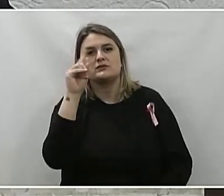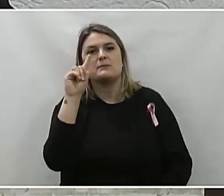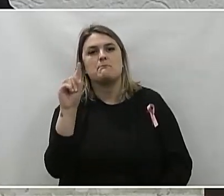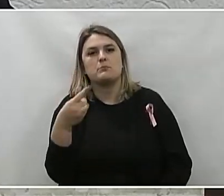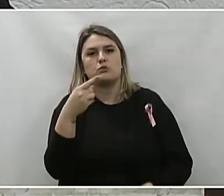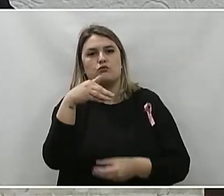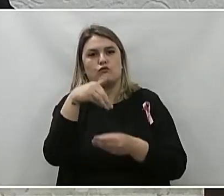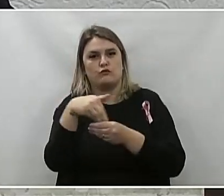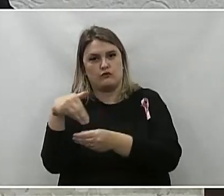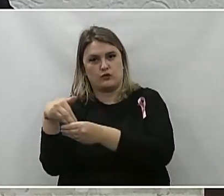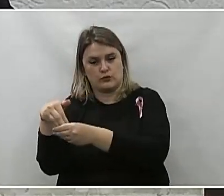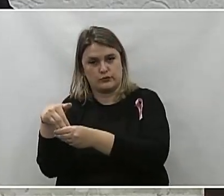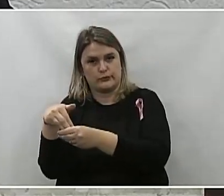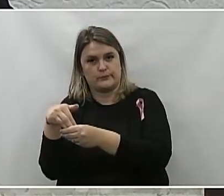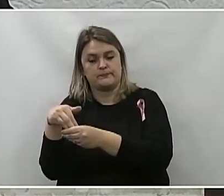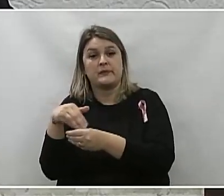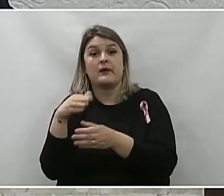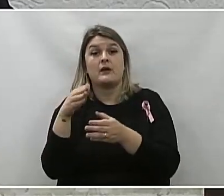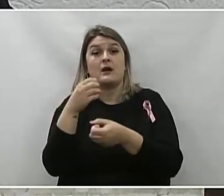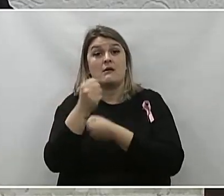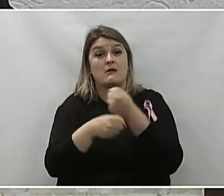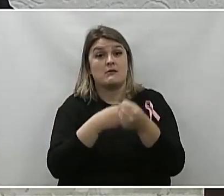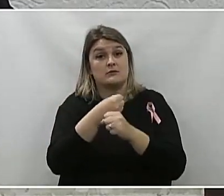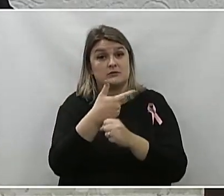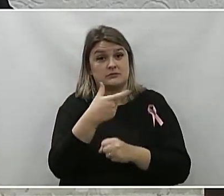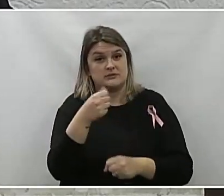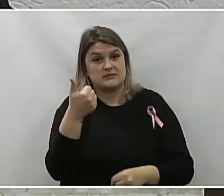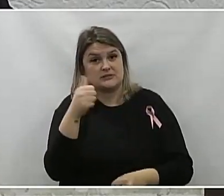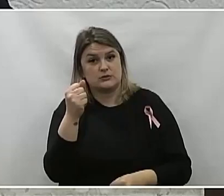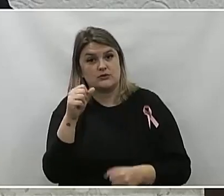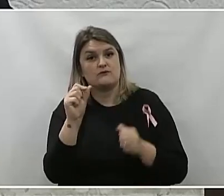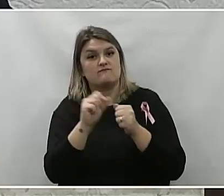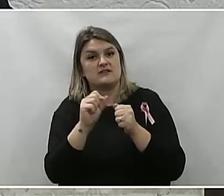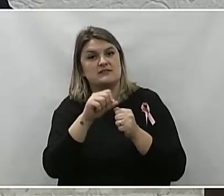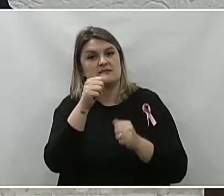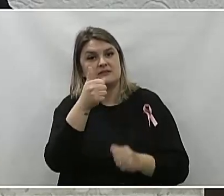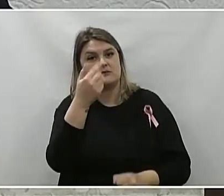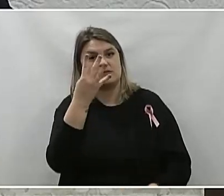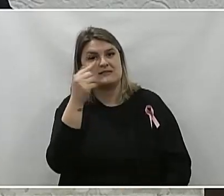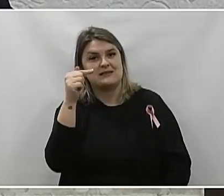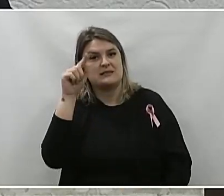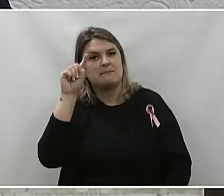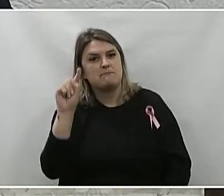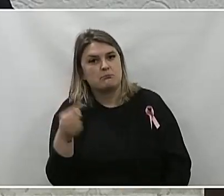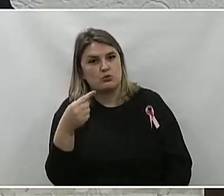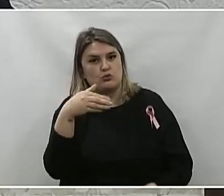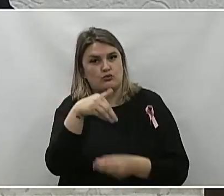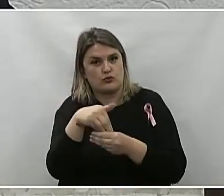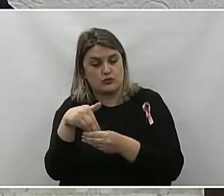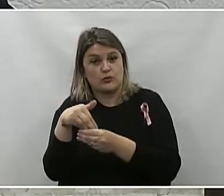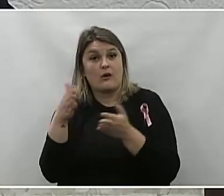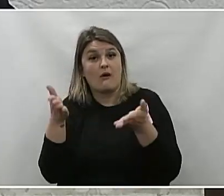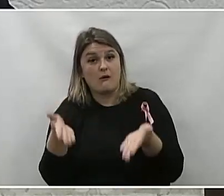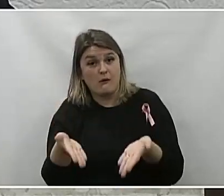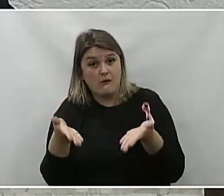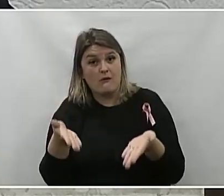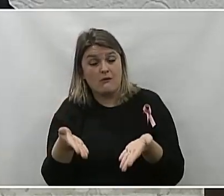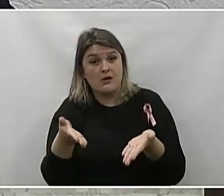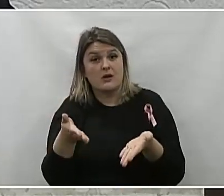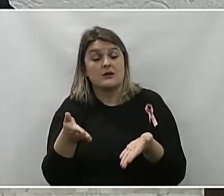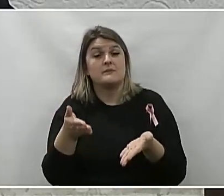mil votos em 2018 fez 147 mil votos atualmente